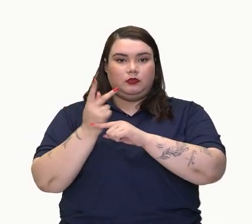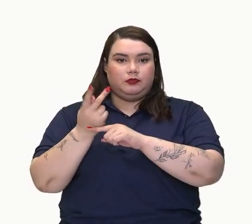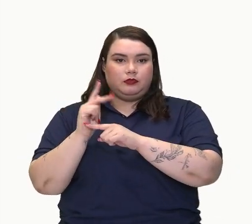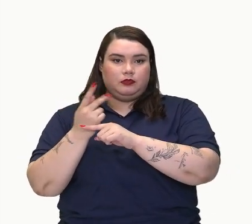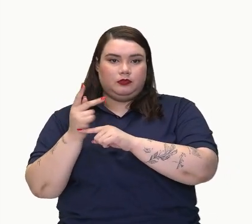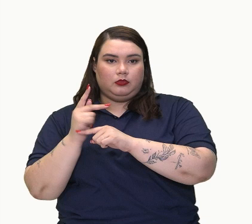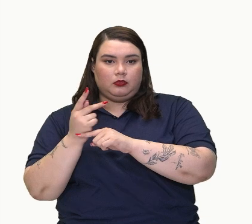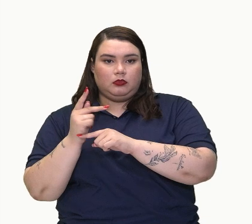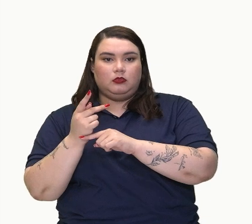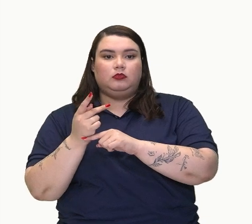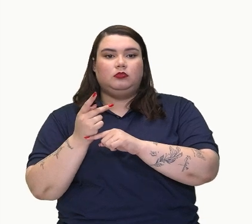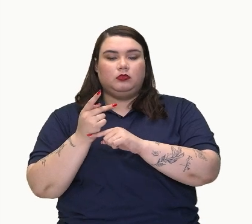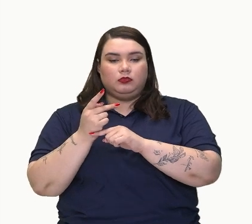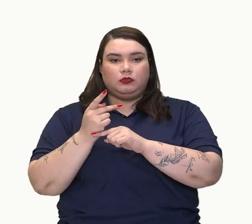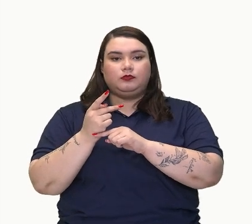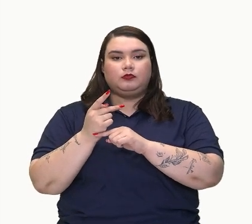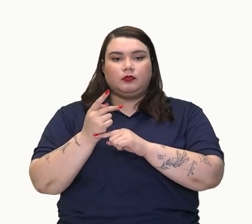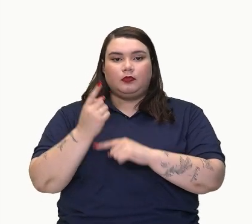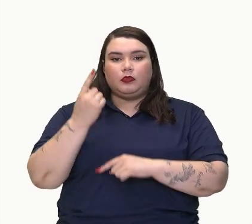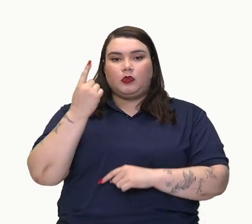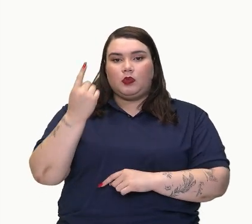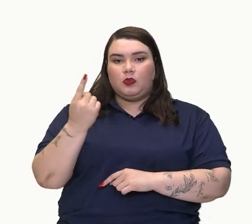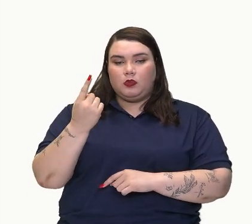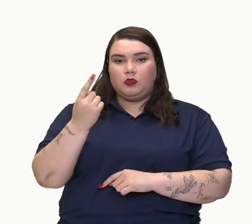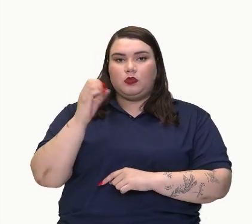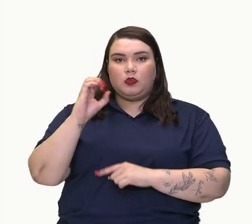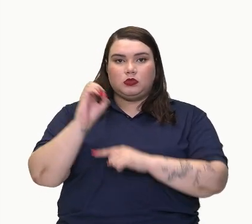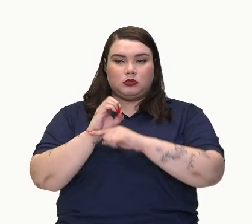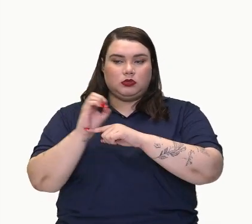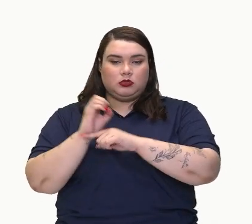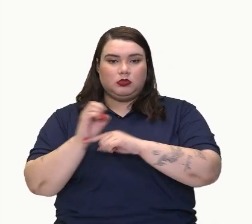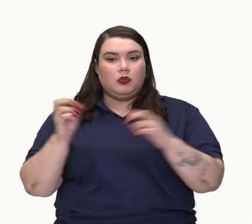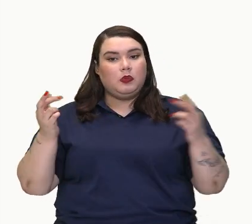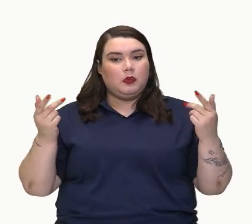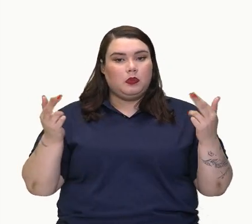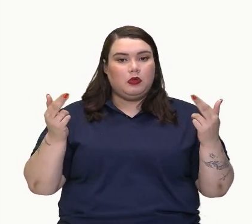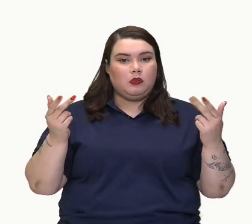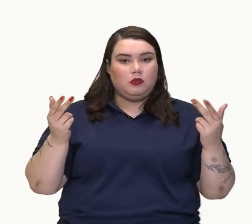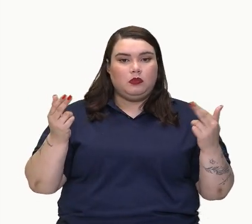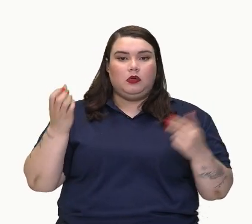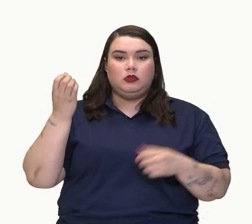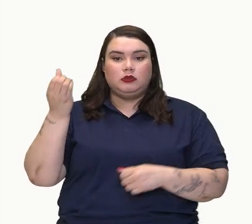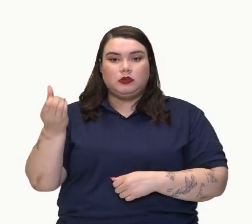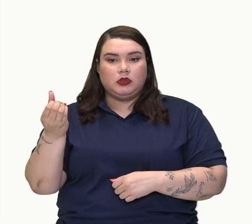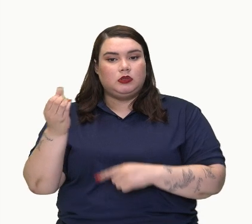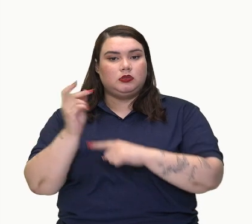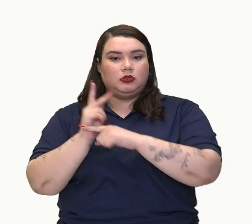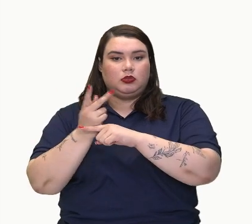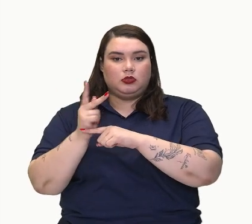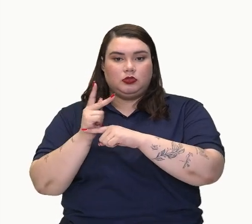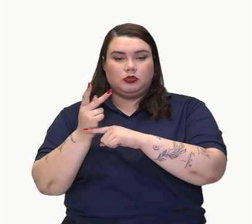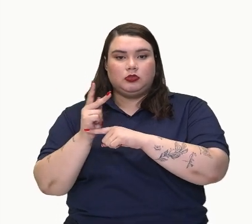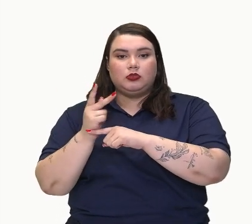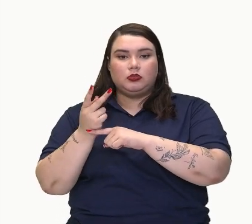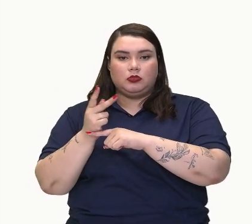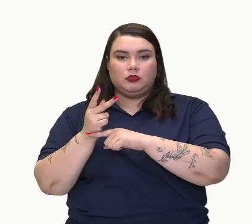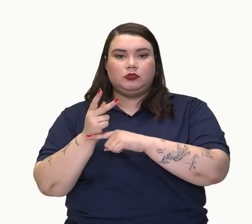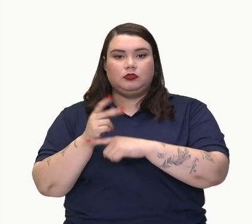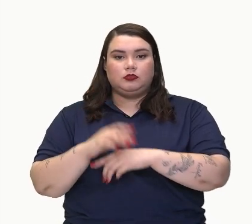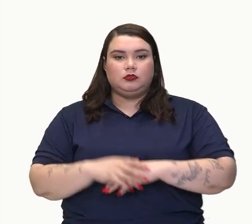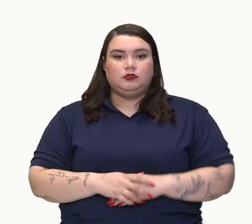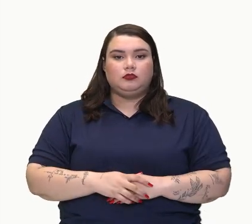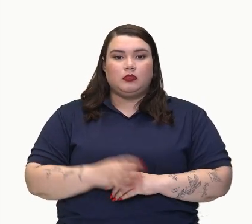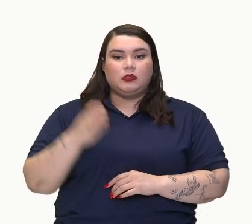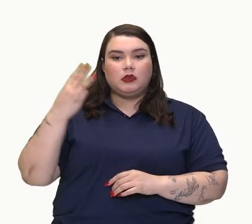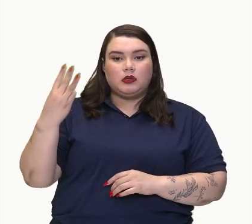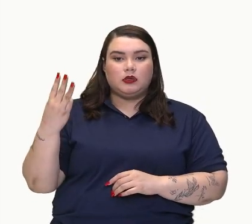hidrogênios, tá? E aqui eu também tenho, ó, 6 hidrogênios. 1,